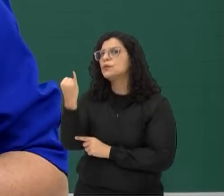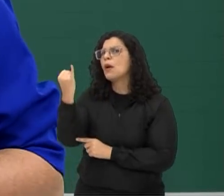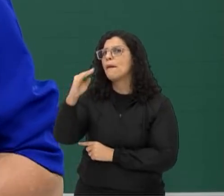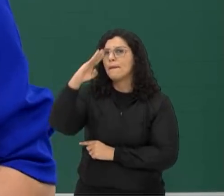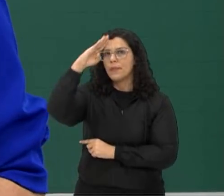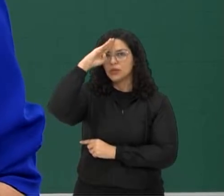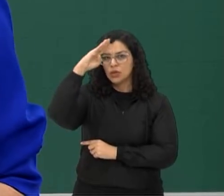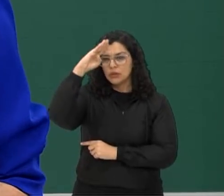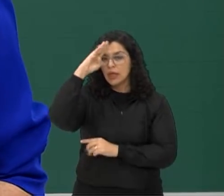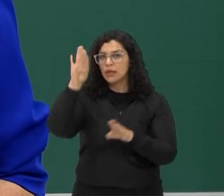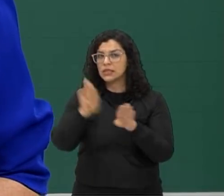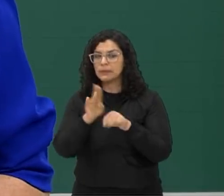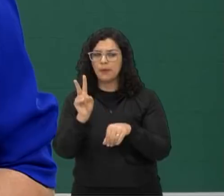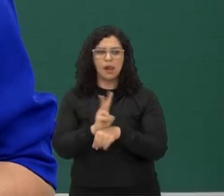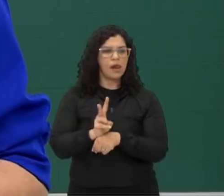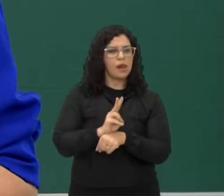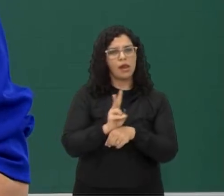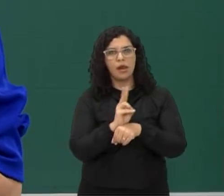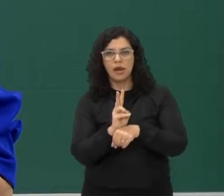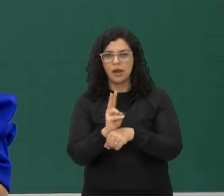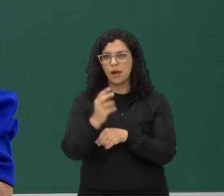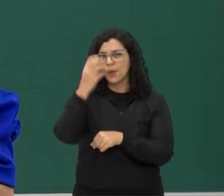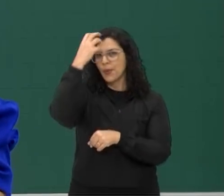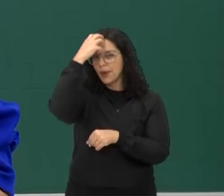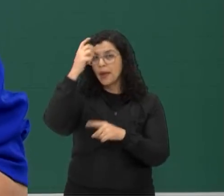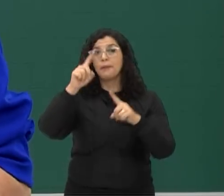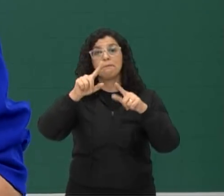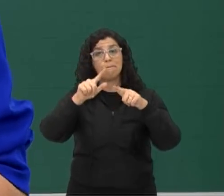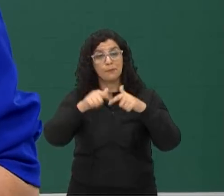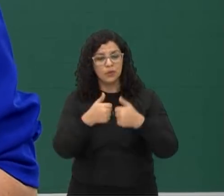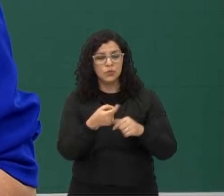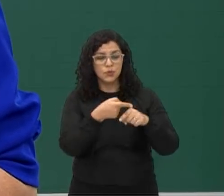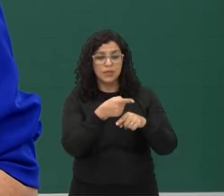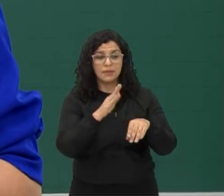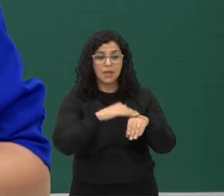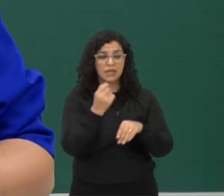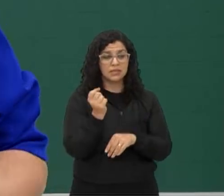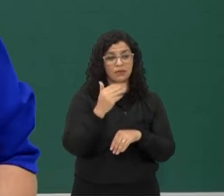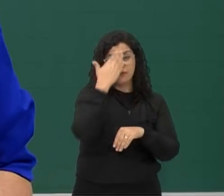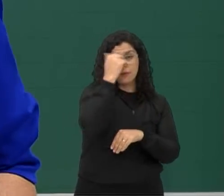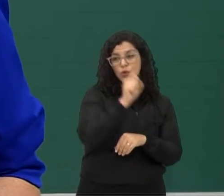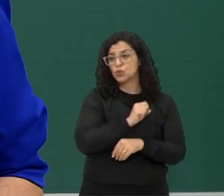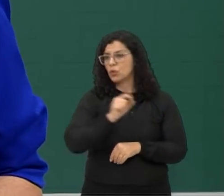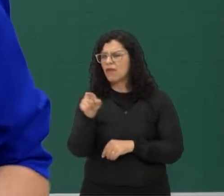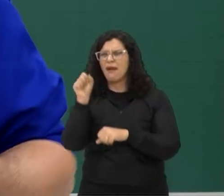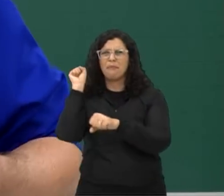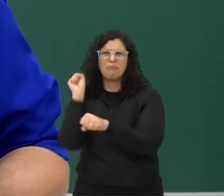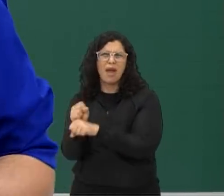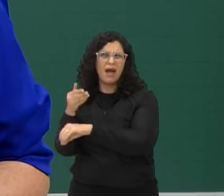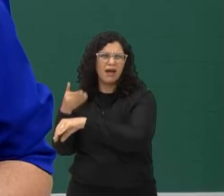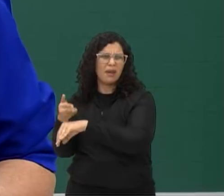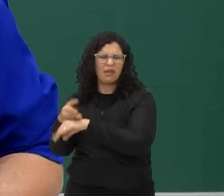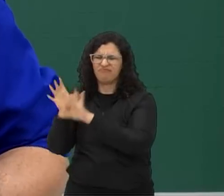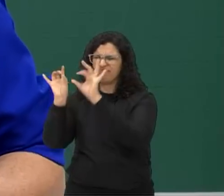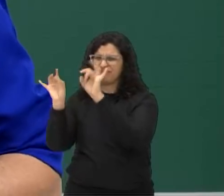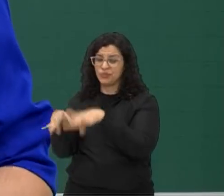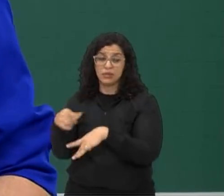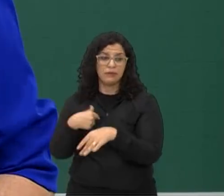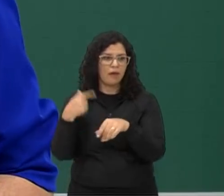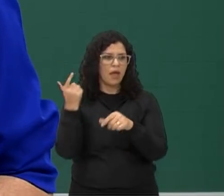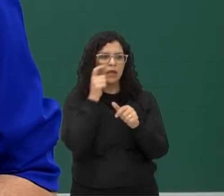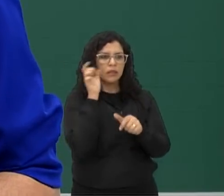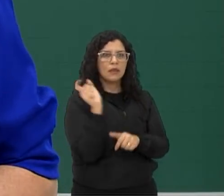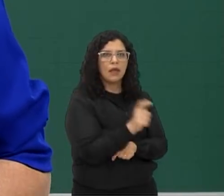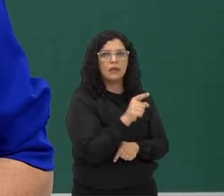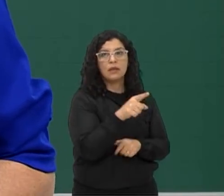militar até para a defesa do reino, né? Então, se o boliche começar a ficar mais popular, o pessoal ia parar de praticar e